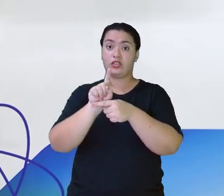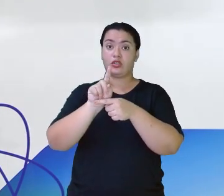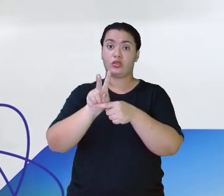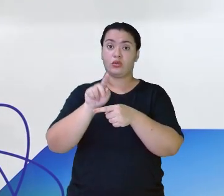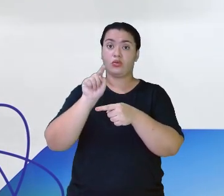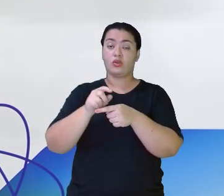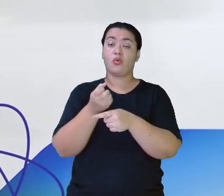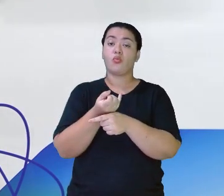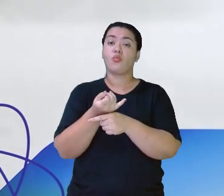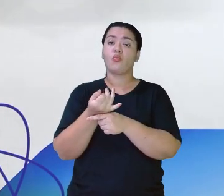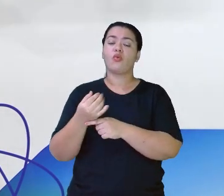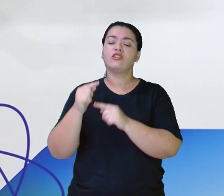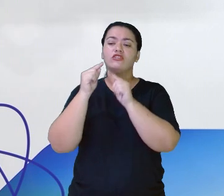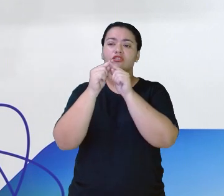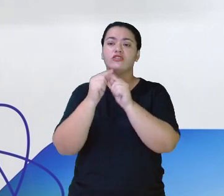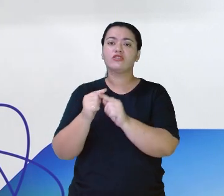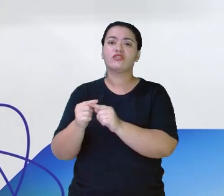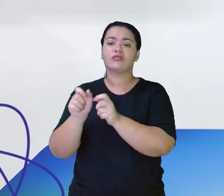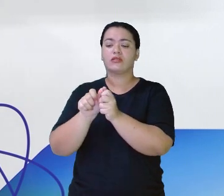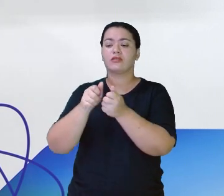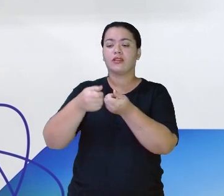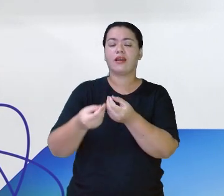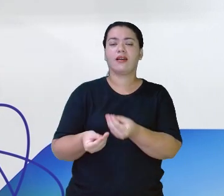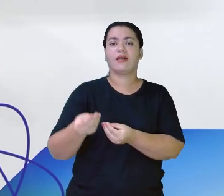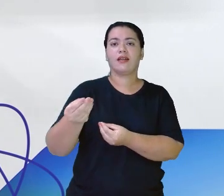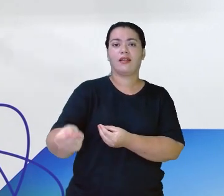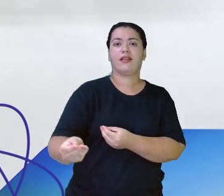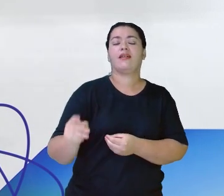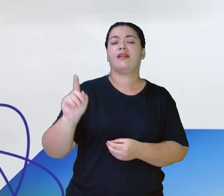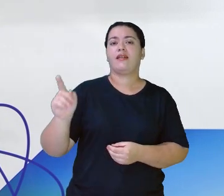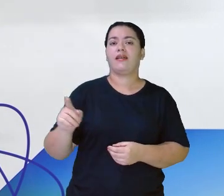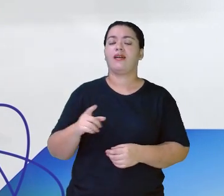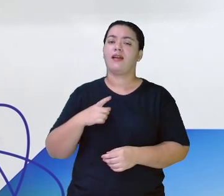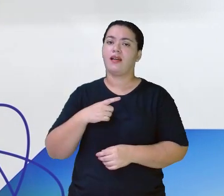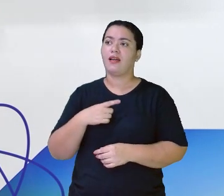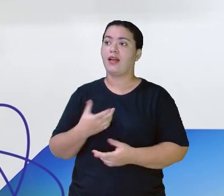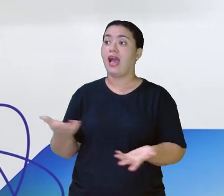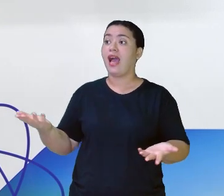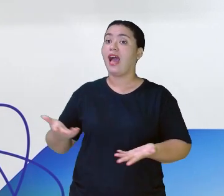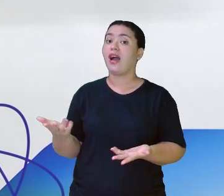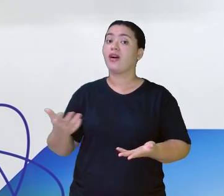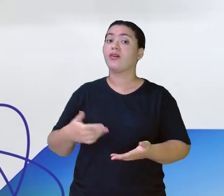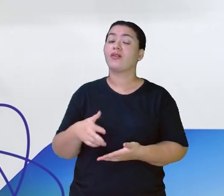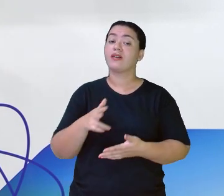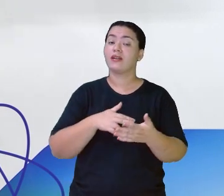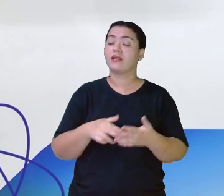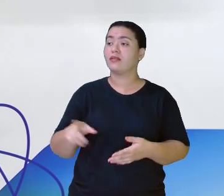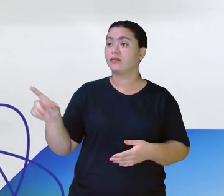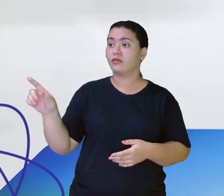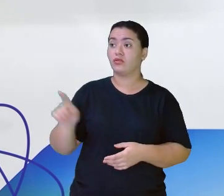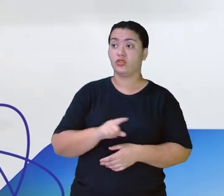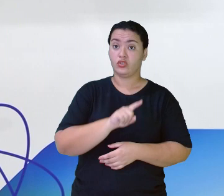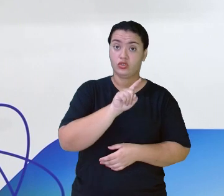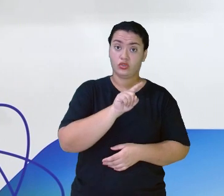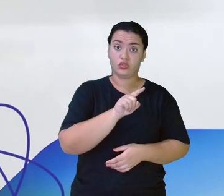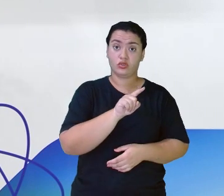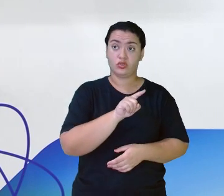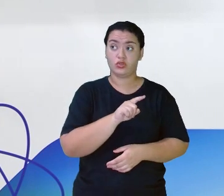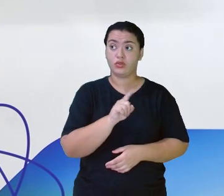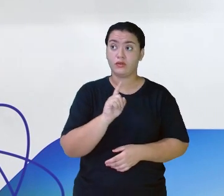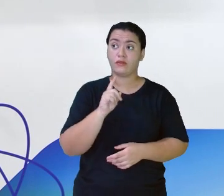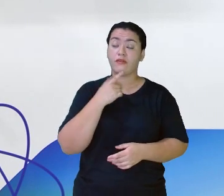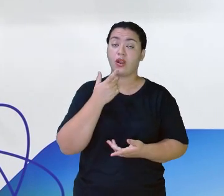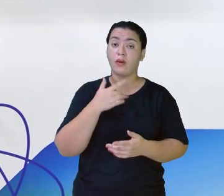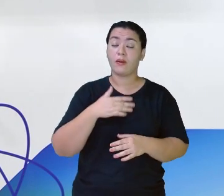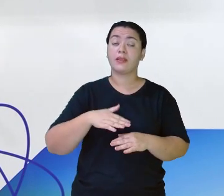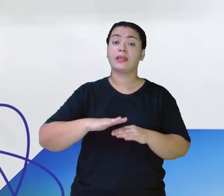12 é a quantidade que ela deu para a irmã dela. Aí eu leio essa fração assim, ó, 12 passou